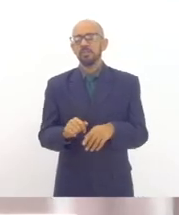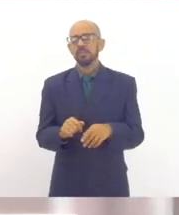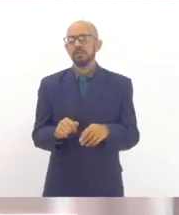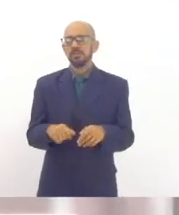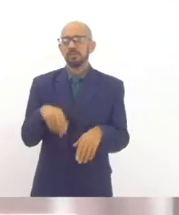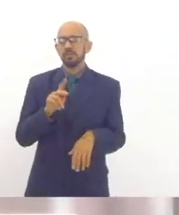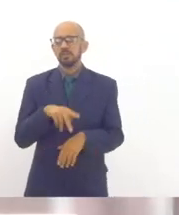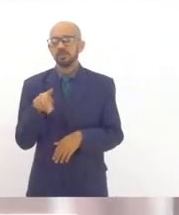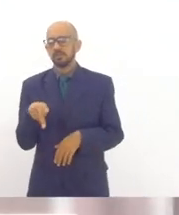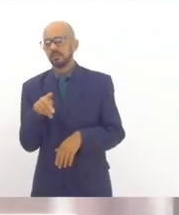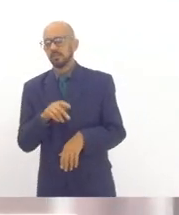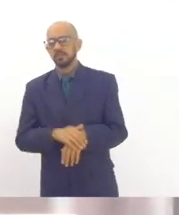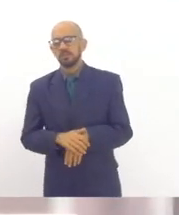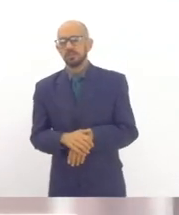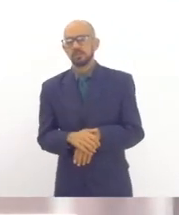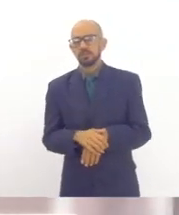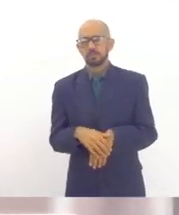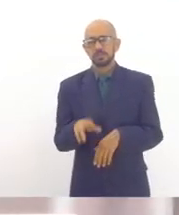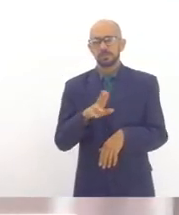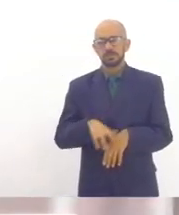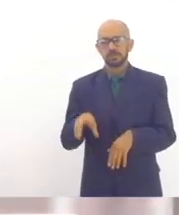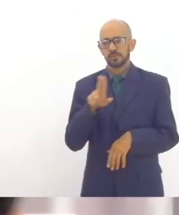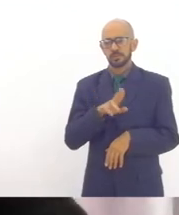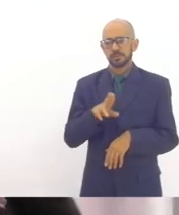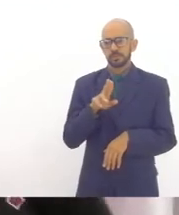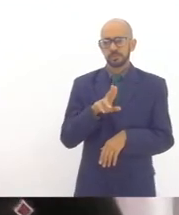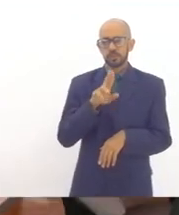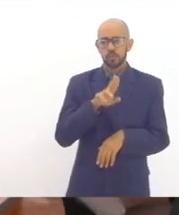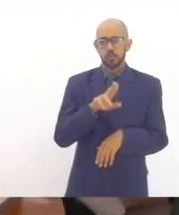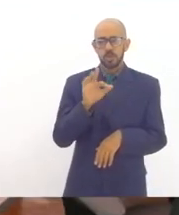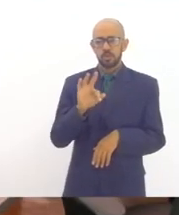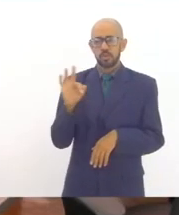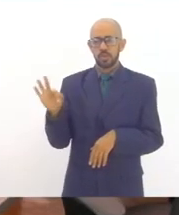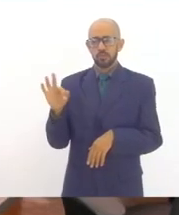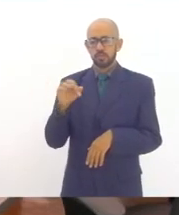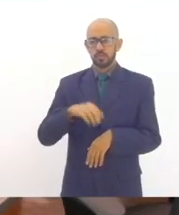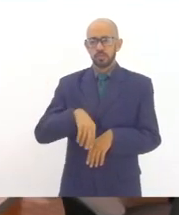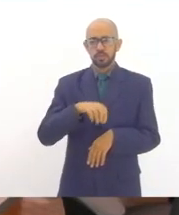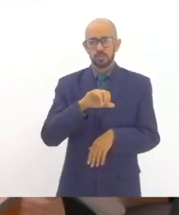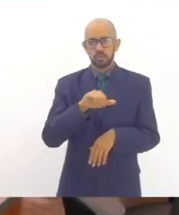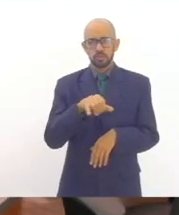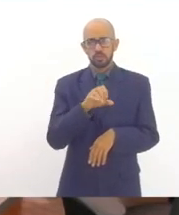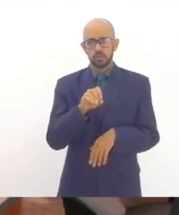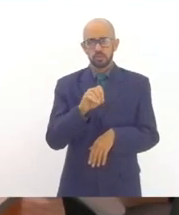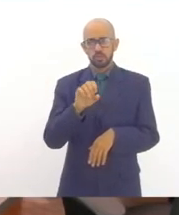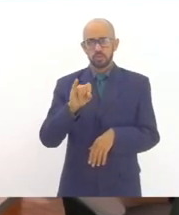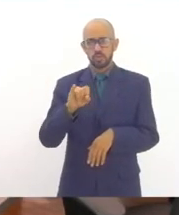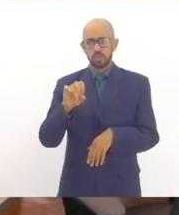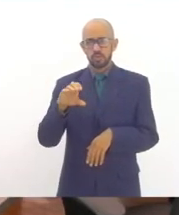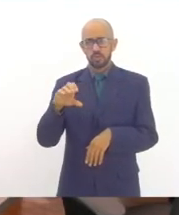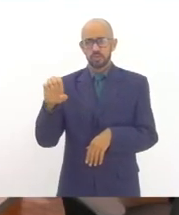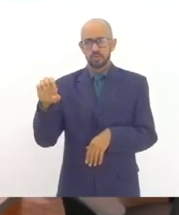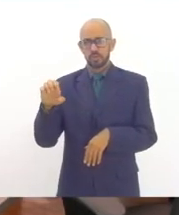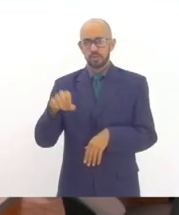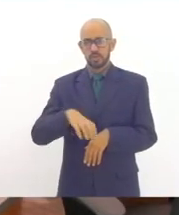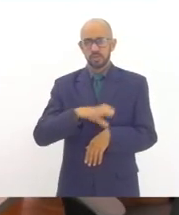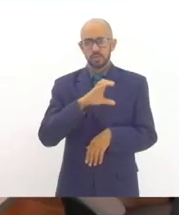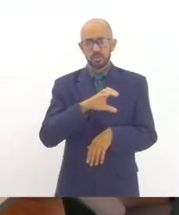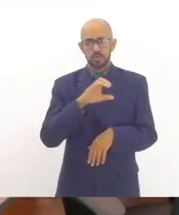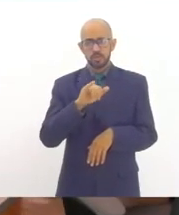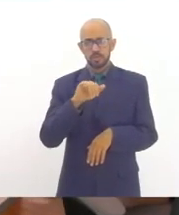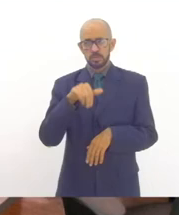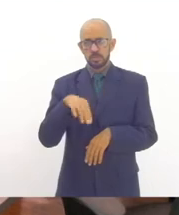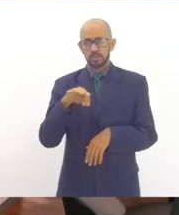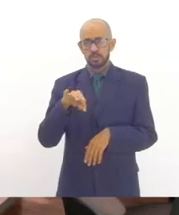as professoras da Universidade Federal Fluminense, Joyce Armani Galli, Cíntia Regina Lacerda